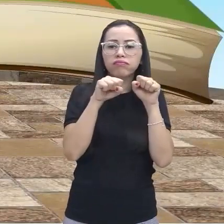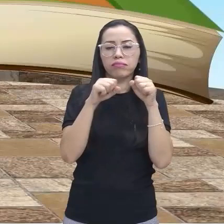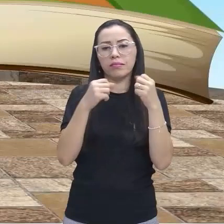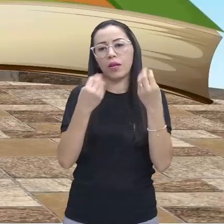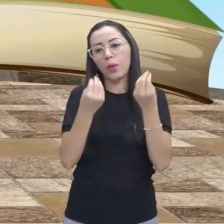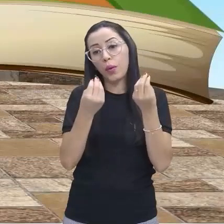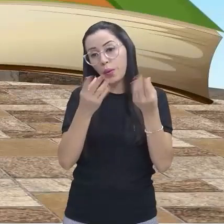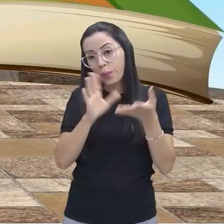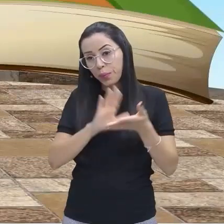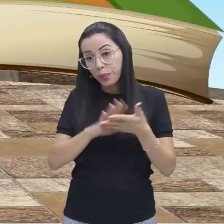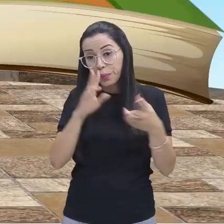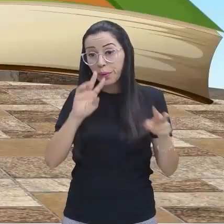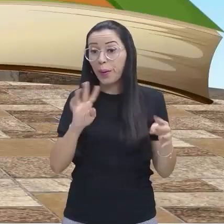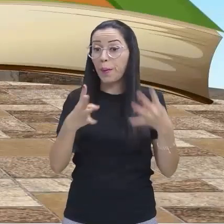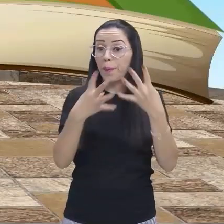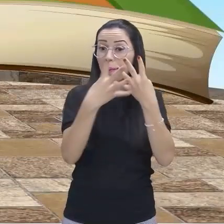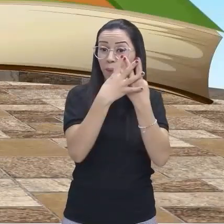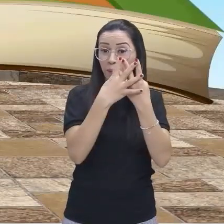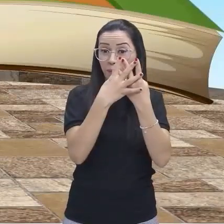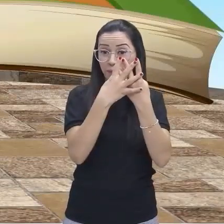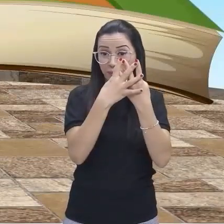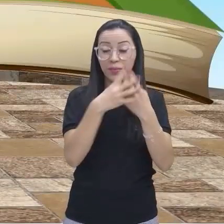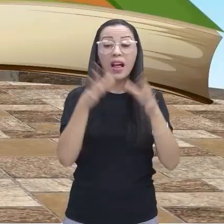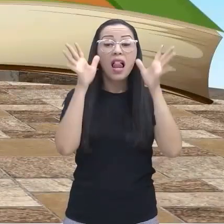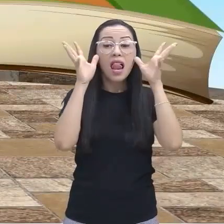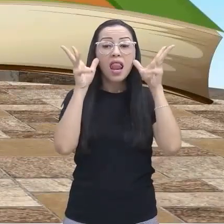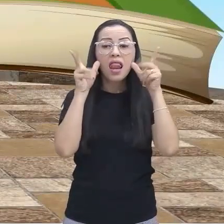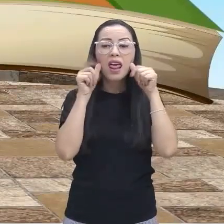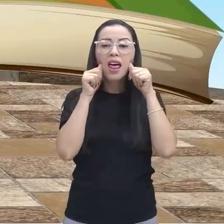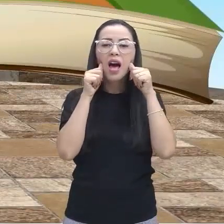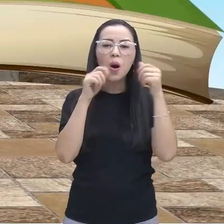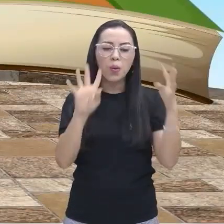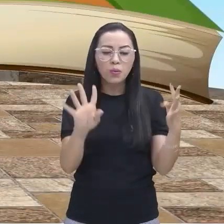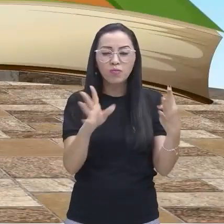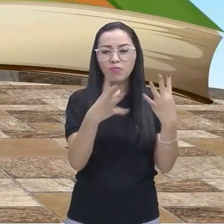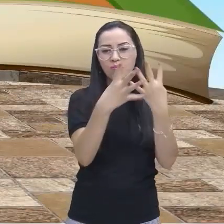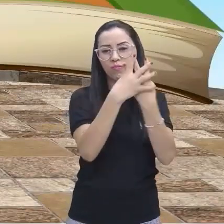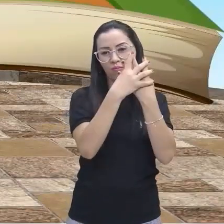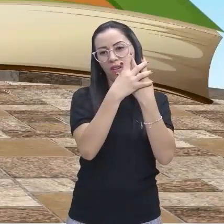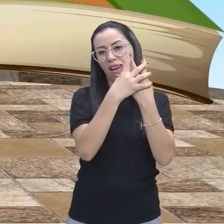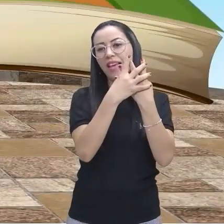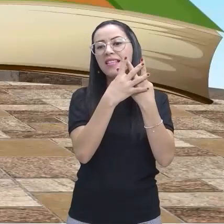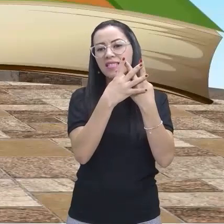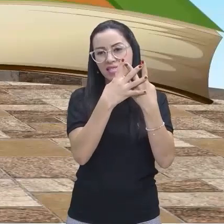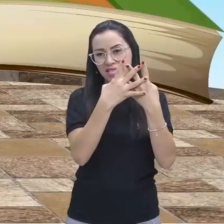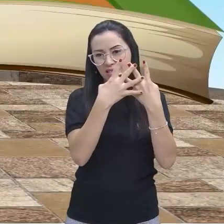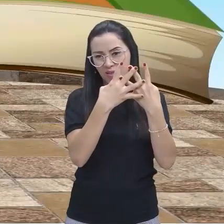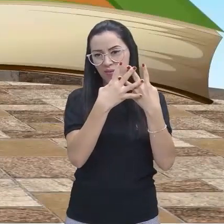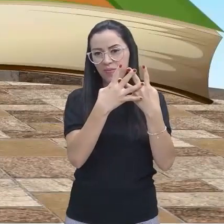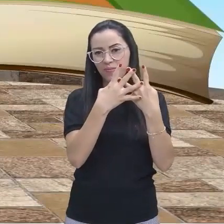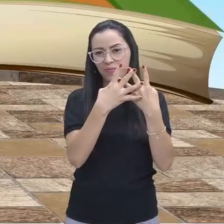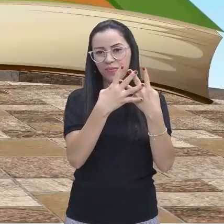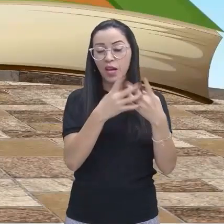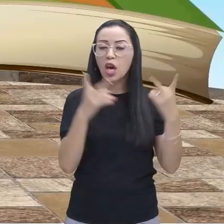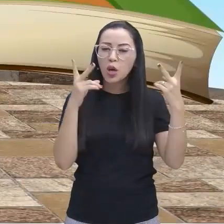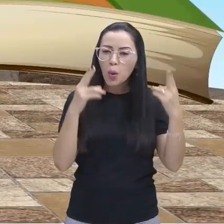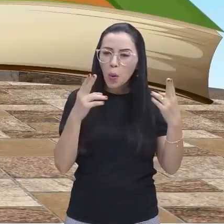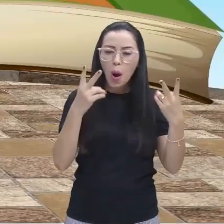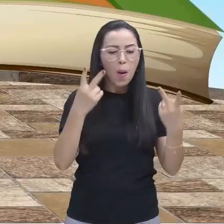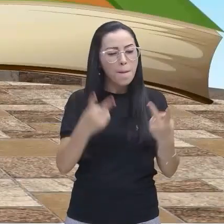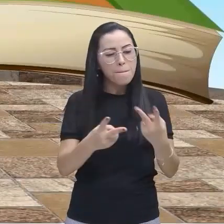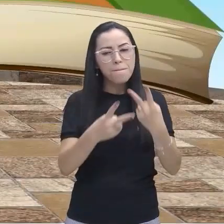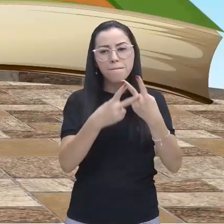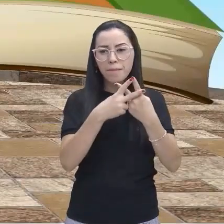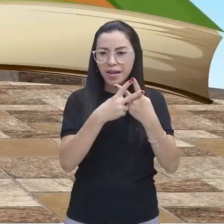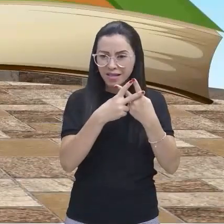transportarem. E agora o leão está como? Ele está em uma armadilha. O que vai acontecer?